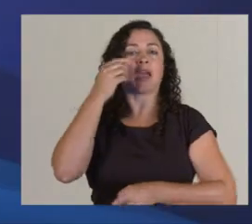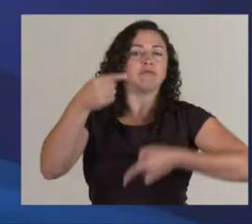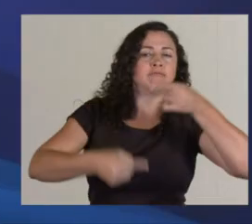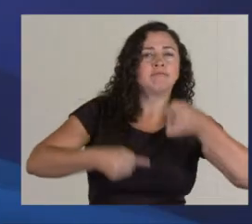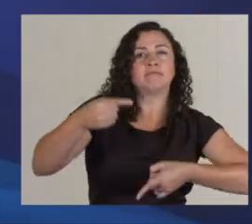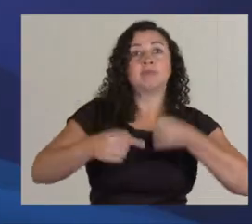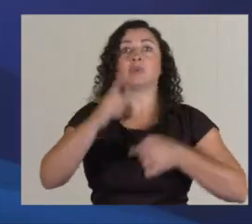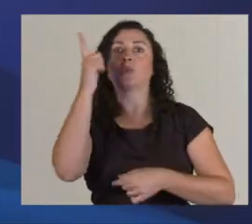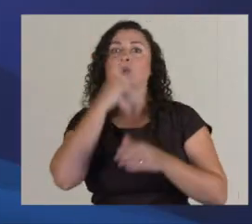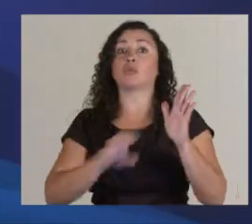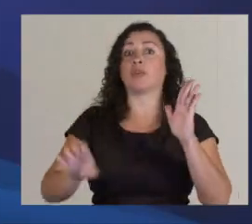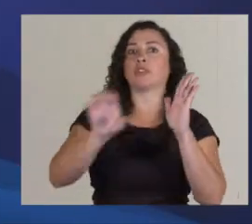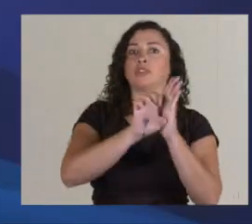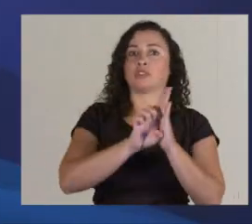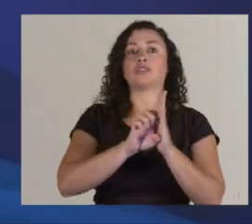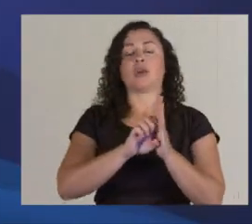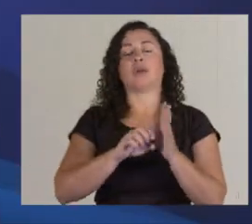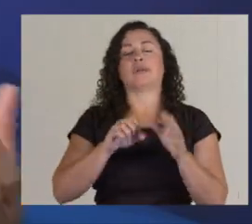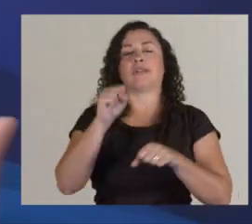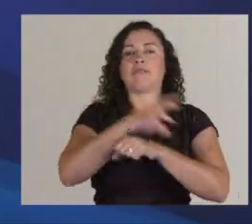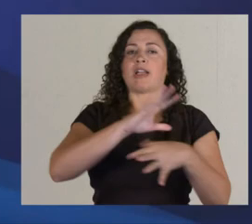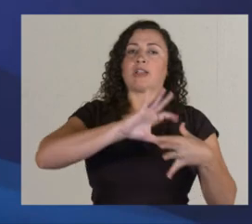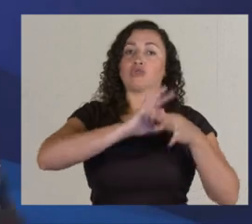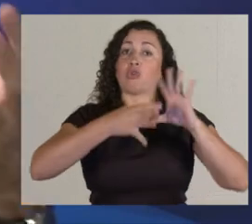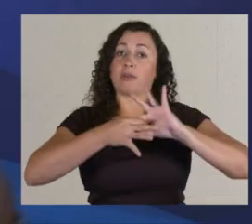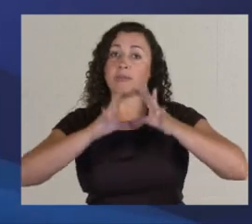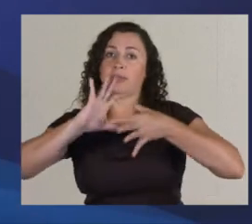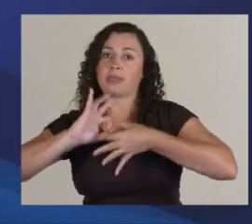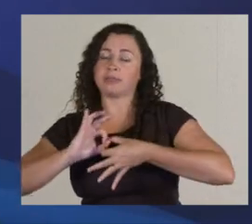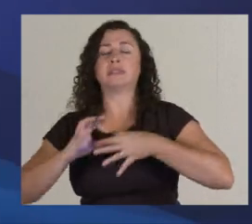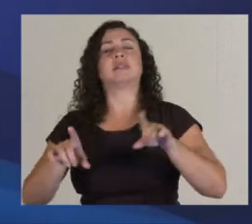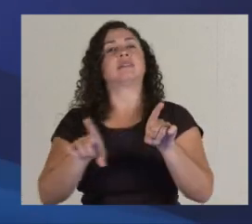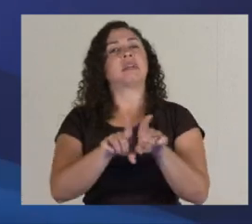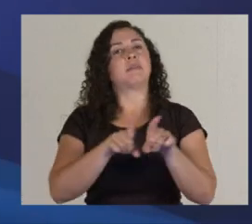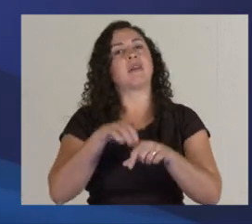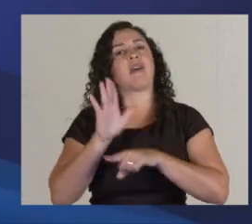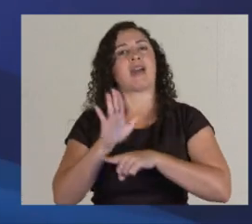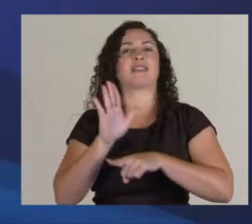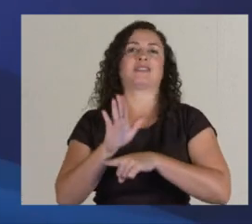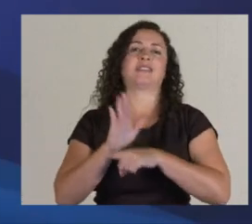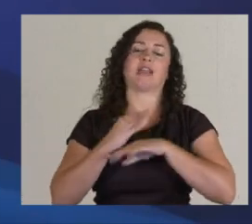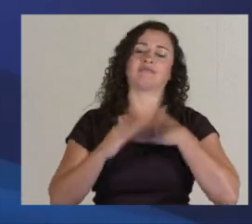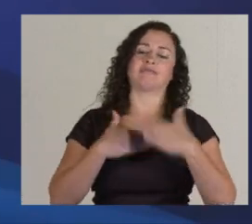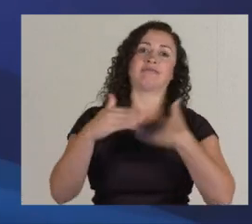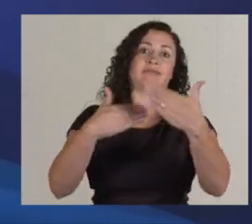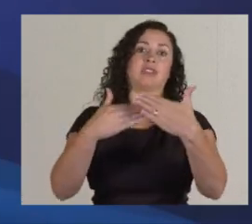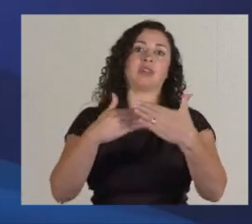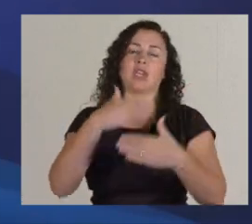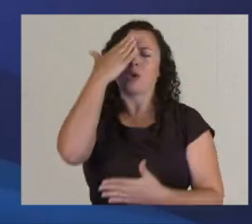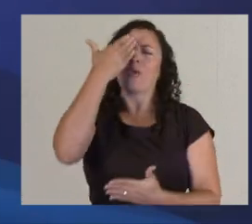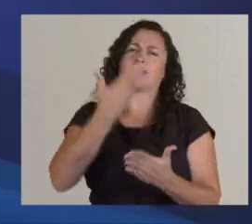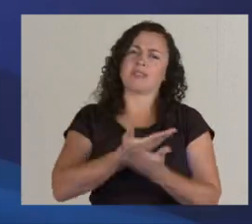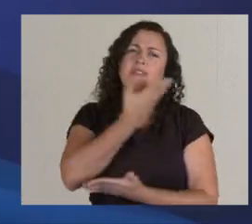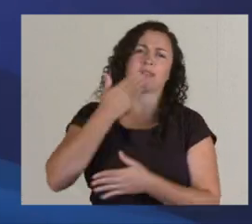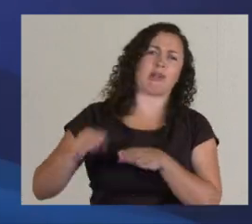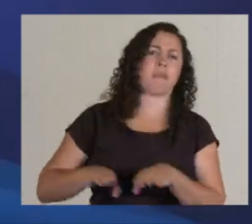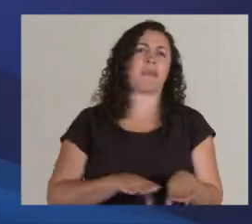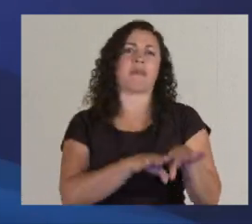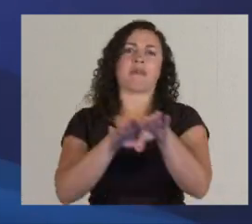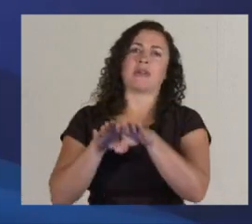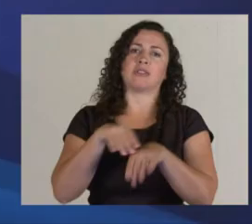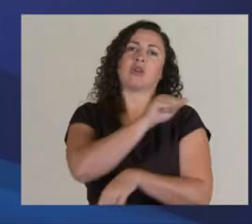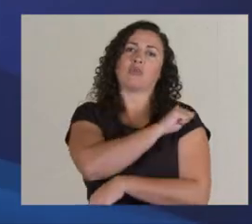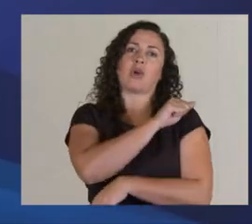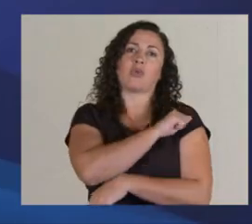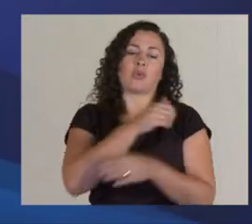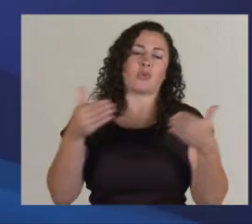concorrer por um sistema de edital de vagas olímpicas, vai ajudar a compor um quadro que eu acredito que será muito